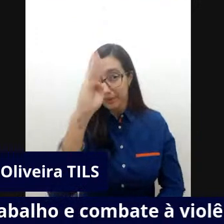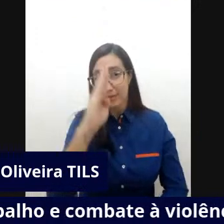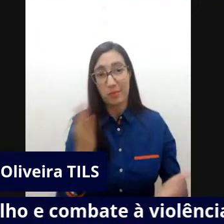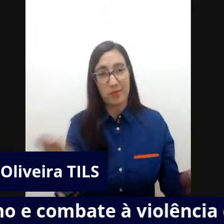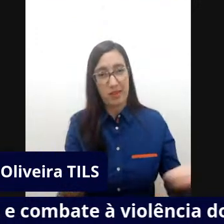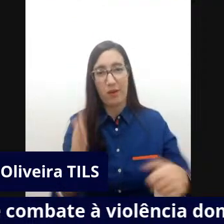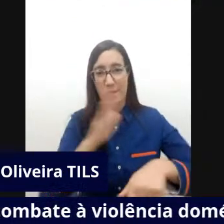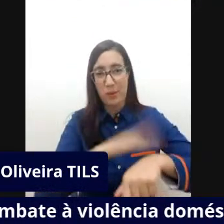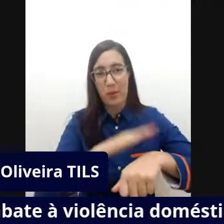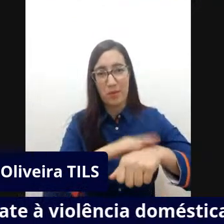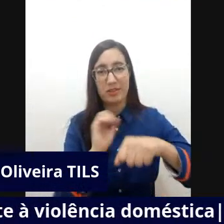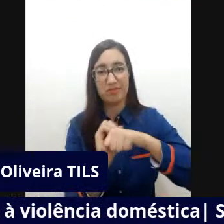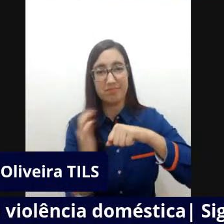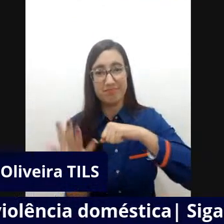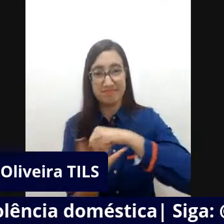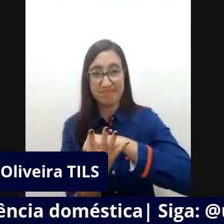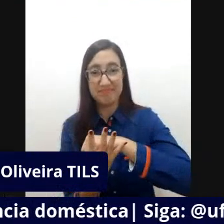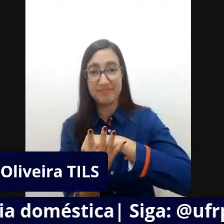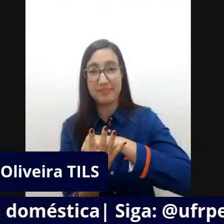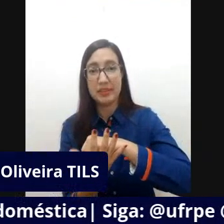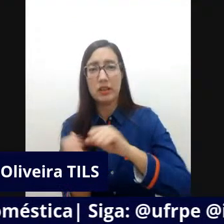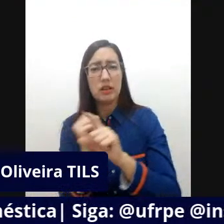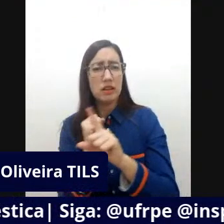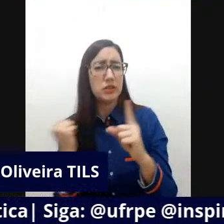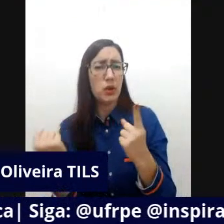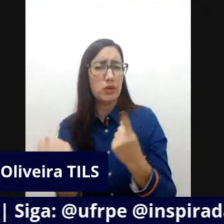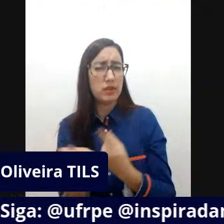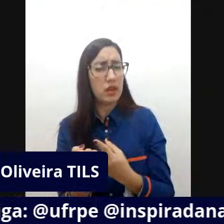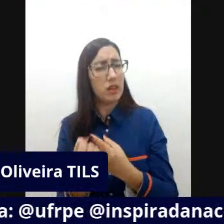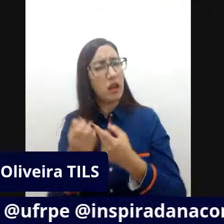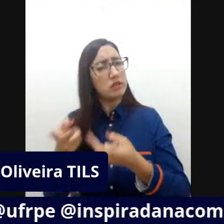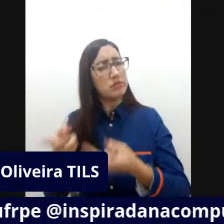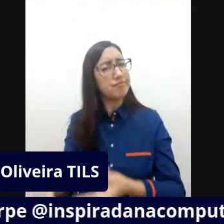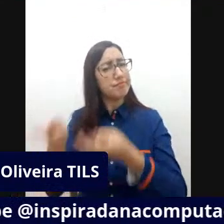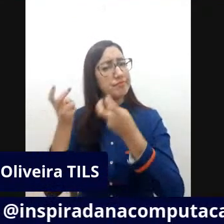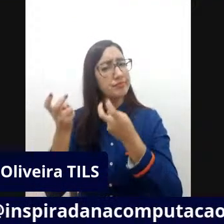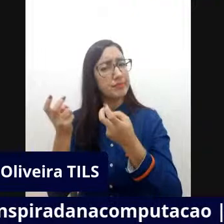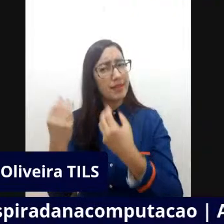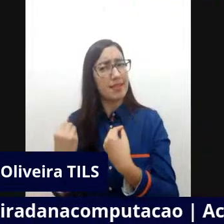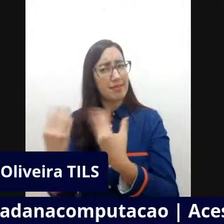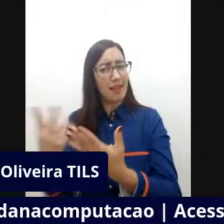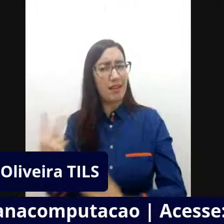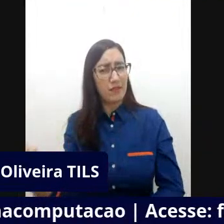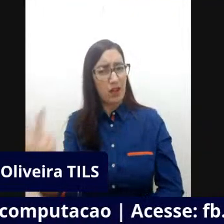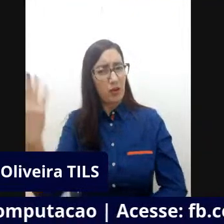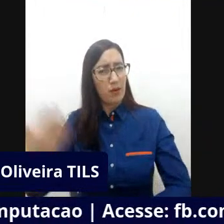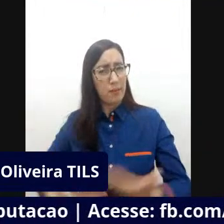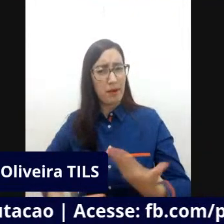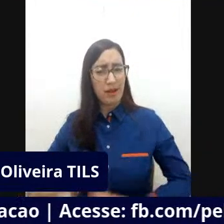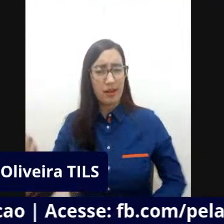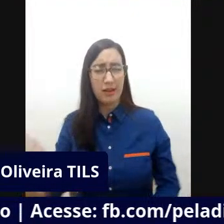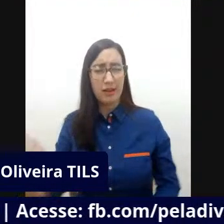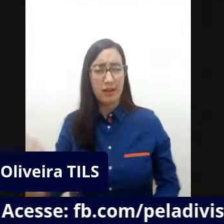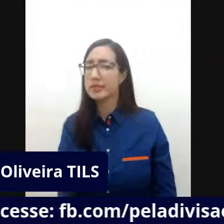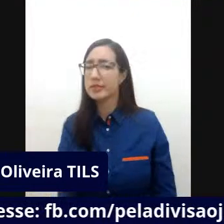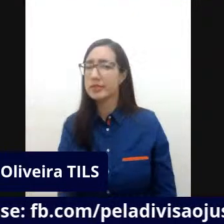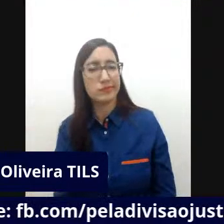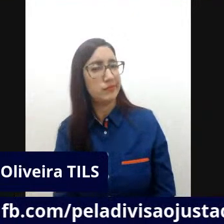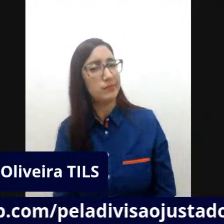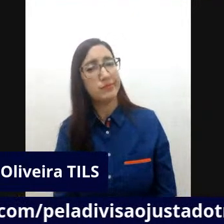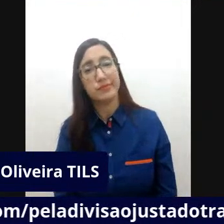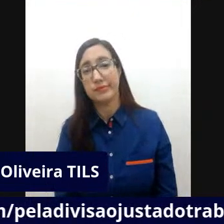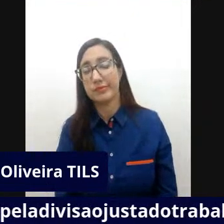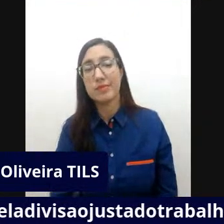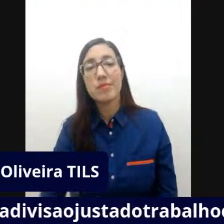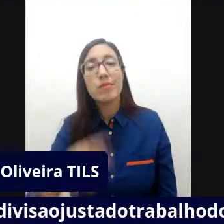doméstico, a sociedade nunca reconheceu o valor do nosso trabalho. Nunca reconheceu. Tanto é